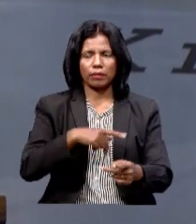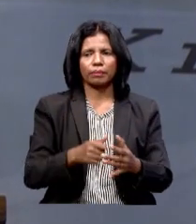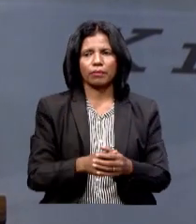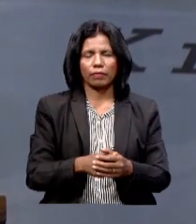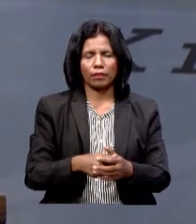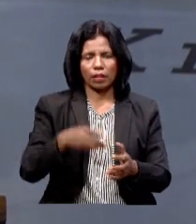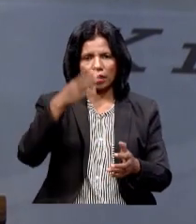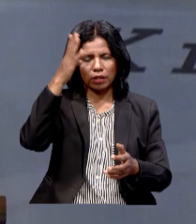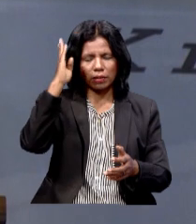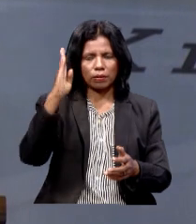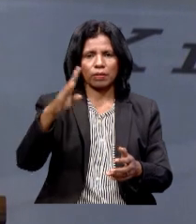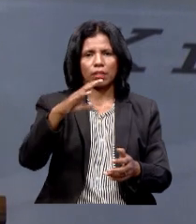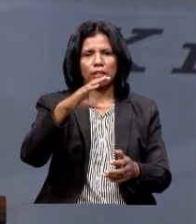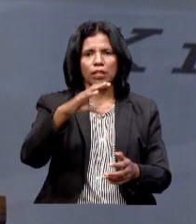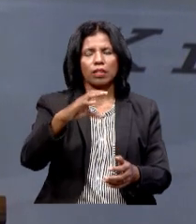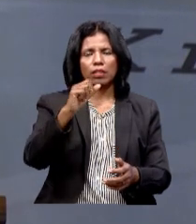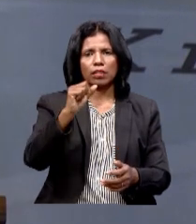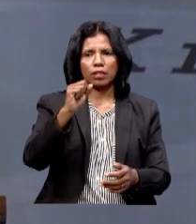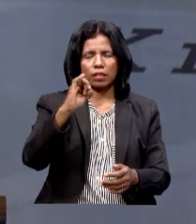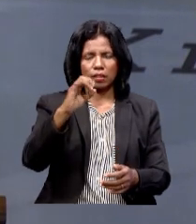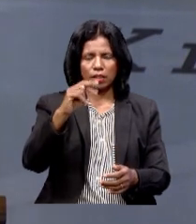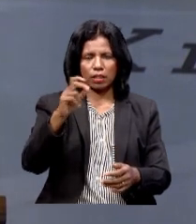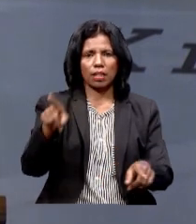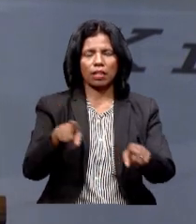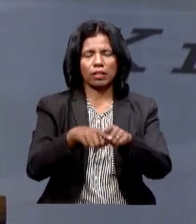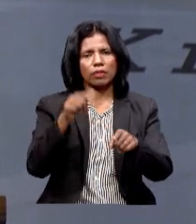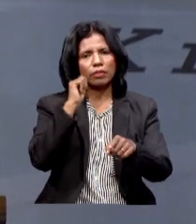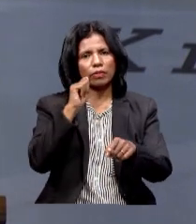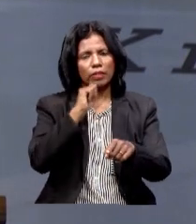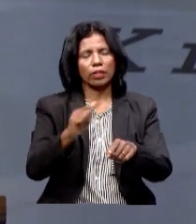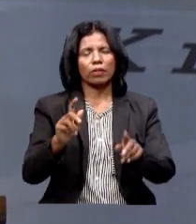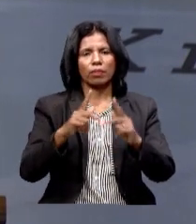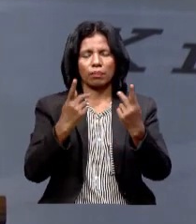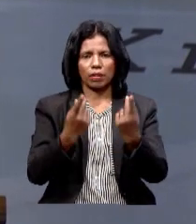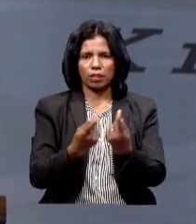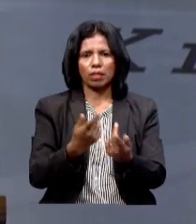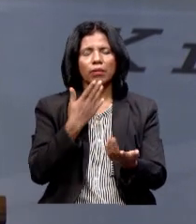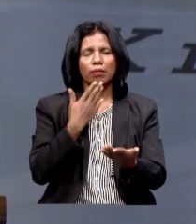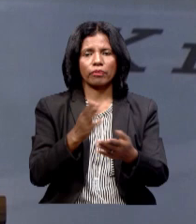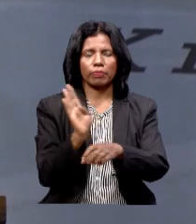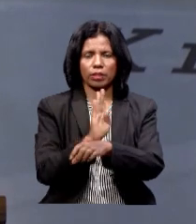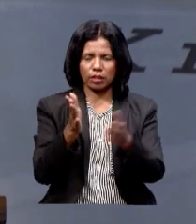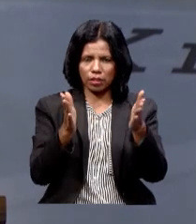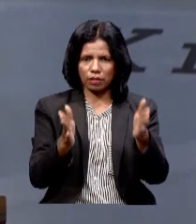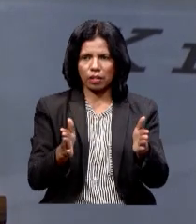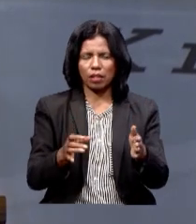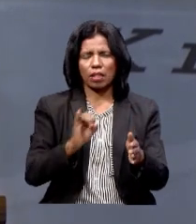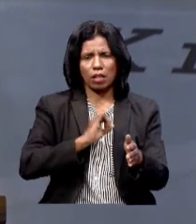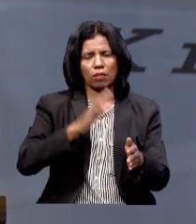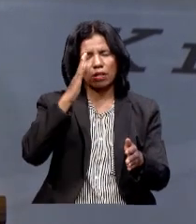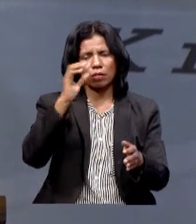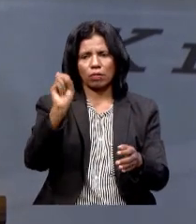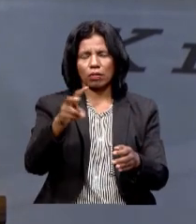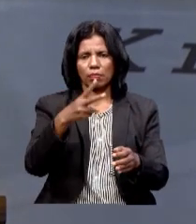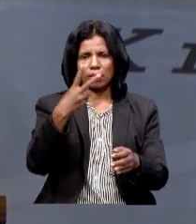para assuntos de fortalecimento feito empresário. Também, há 12 anos de existência